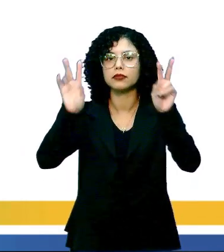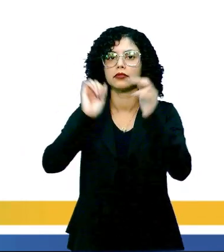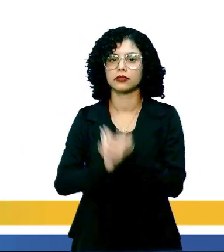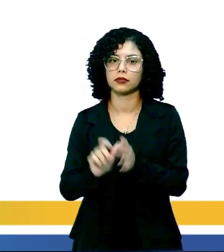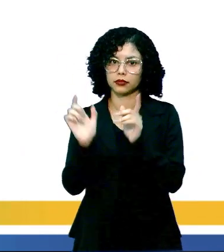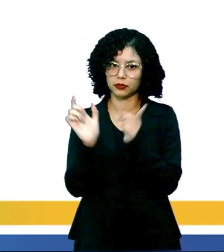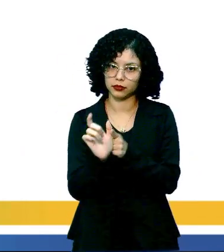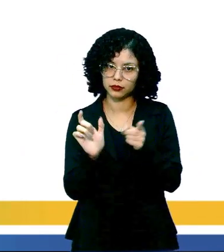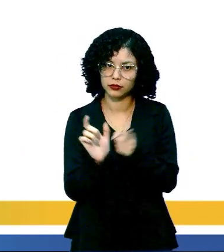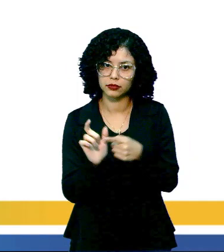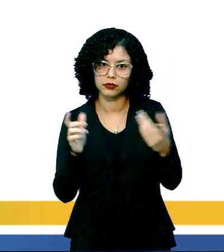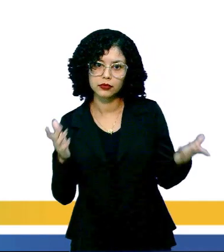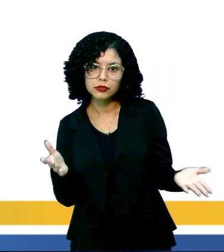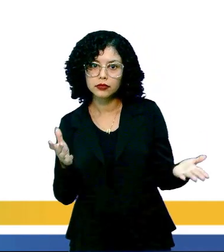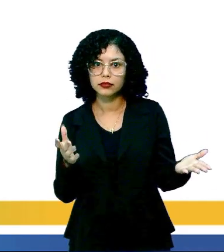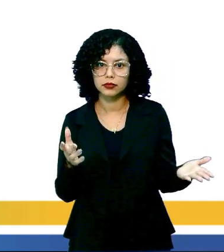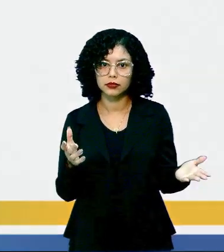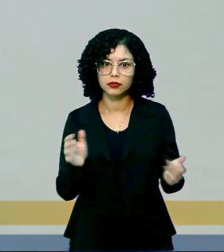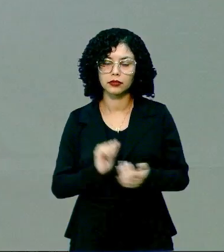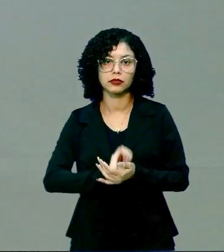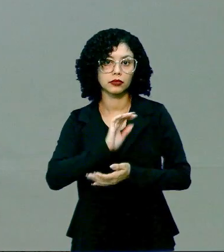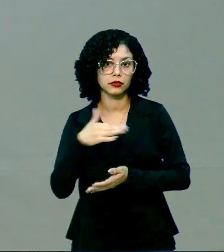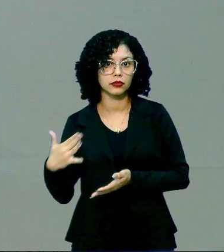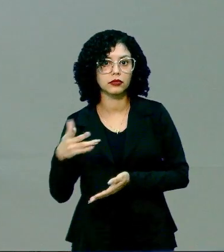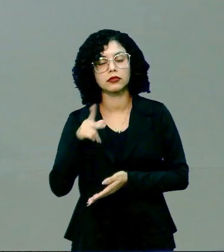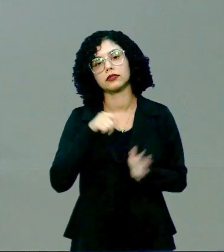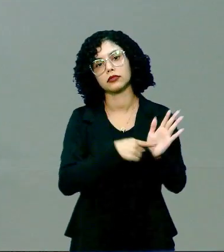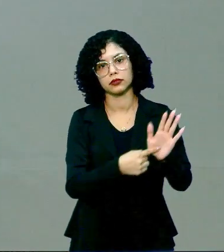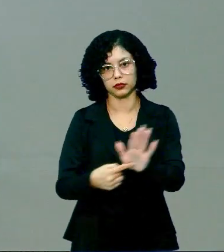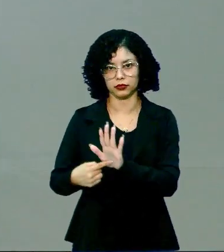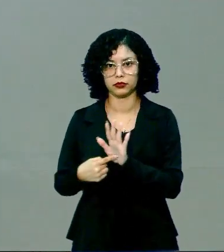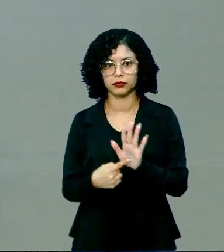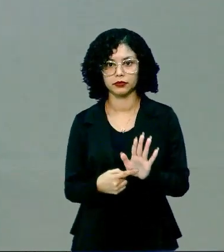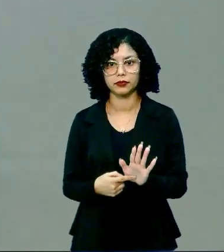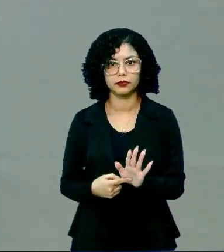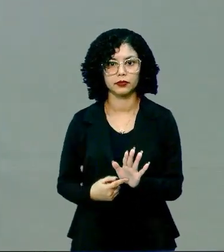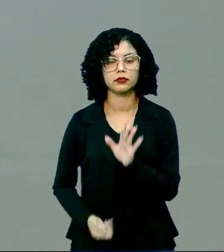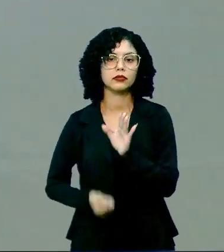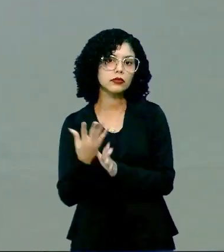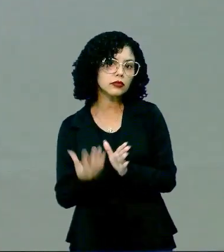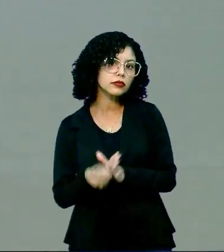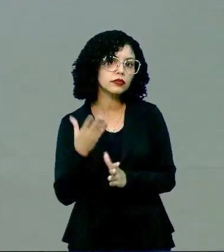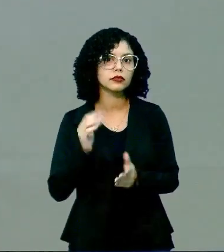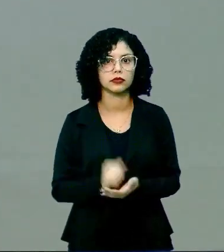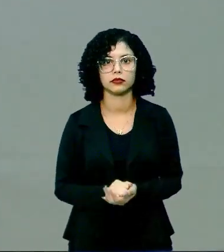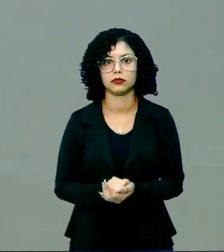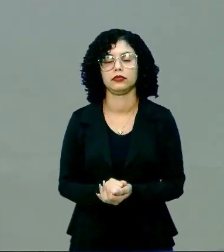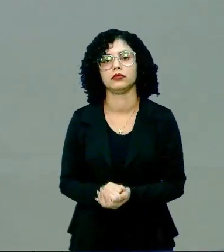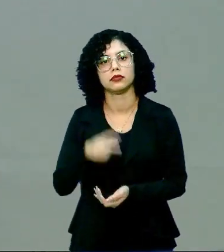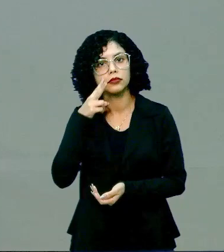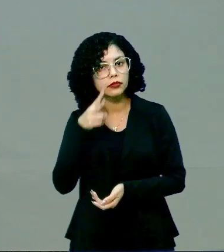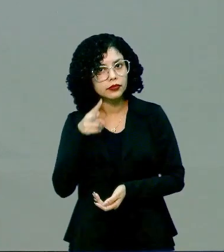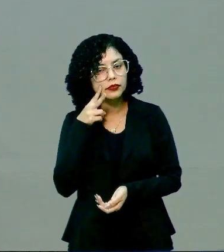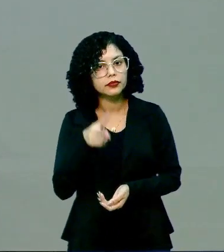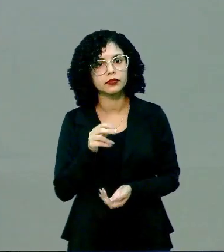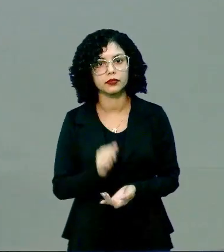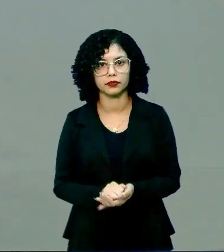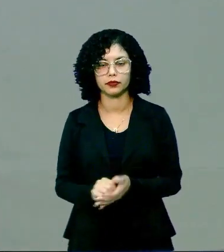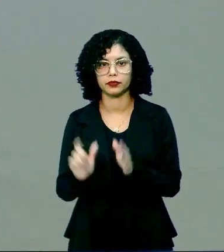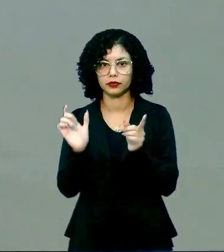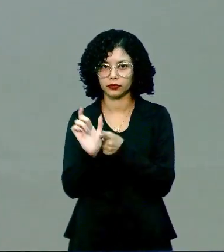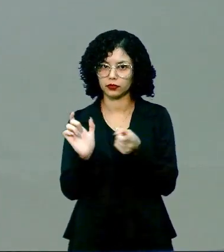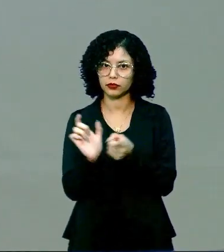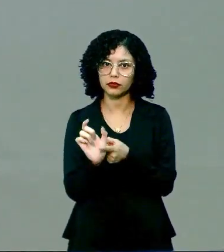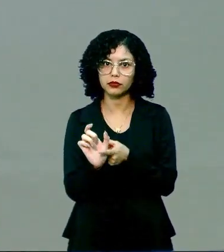verbivocolovisual, que é uma palavra que, quando eu mostrar para vocês a produção aí do concretismo, vocês verão. Então,